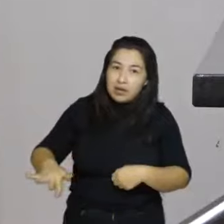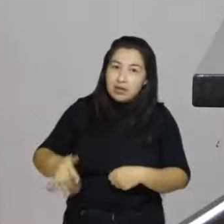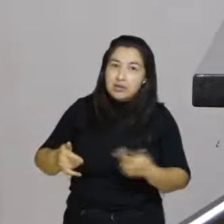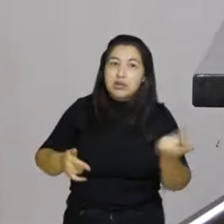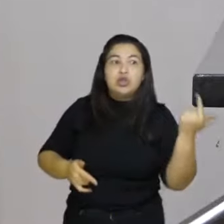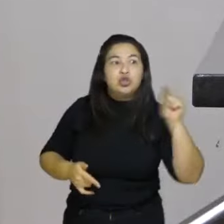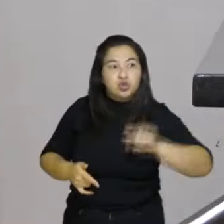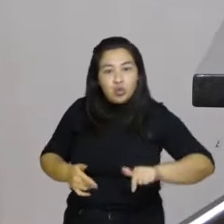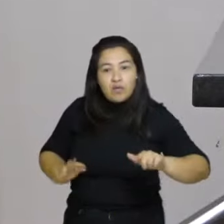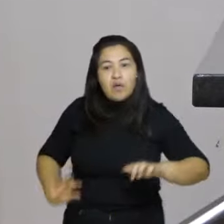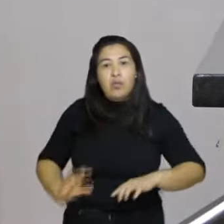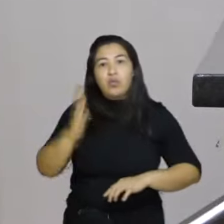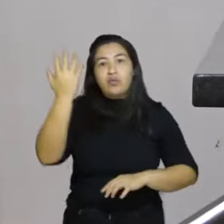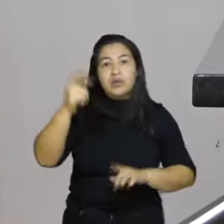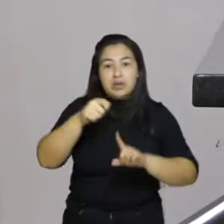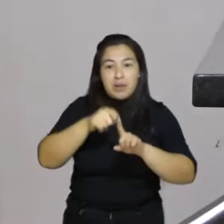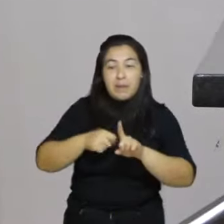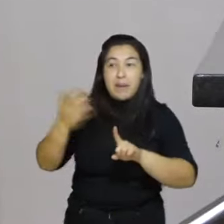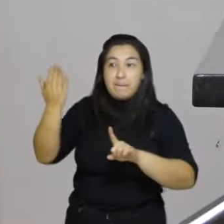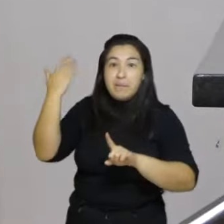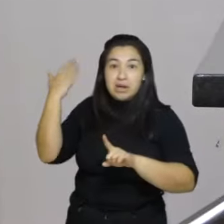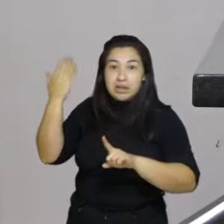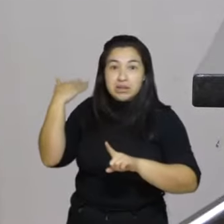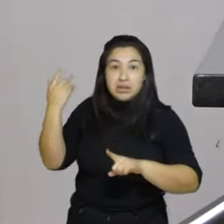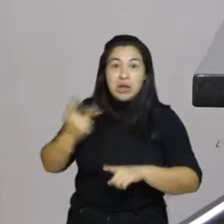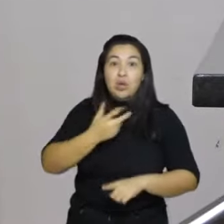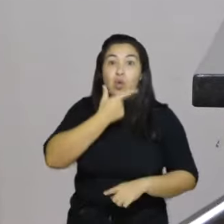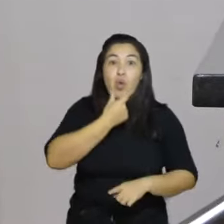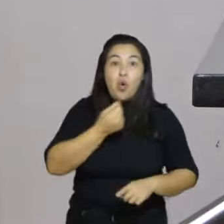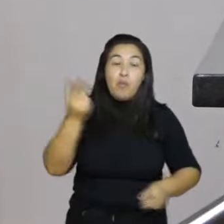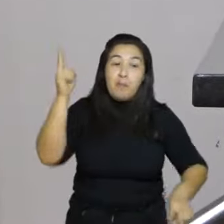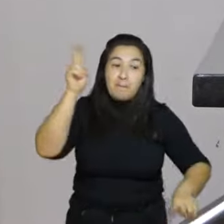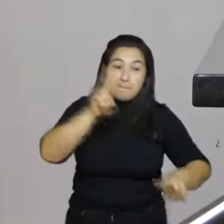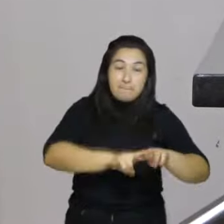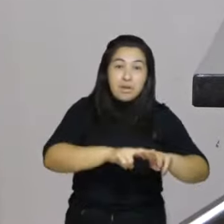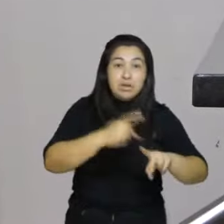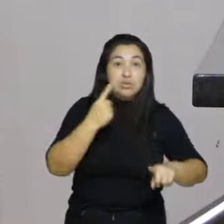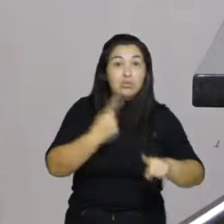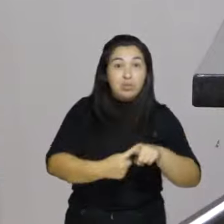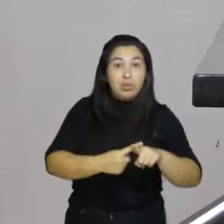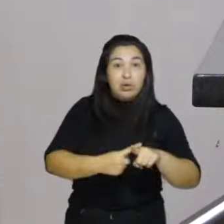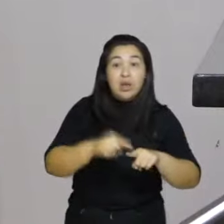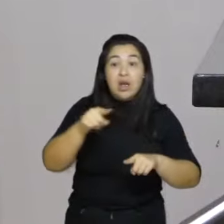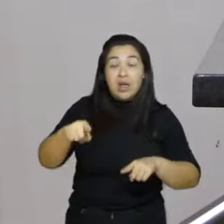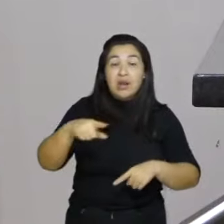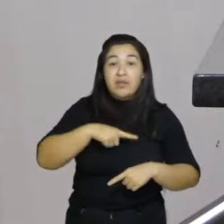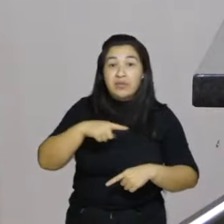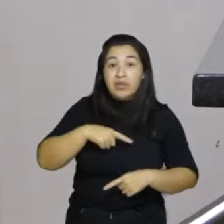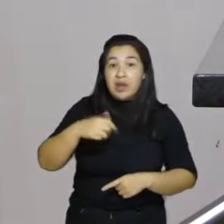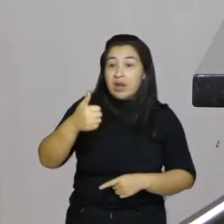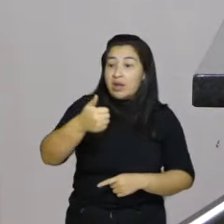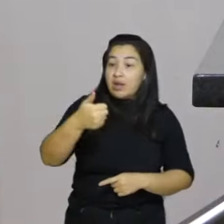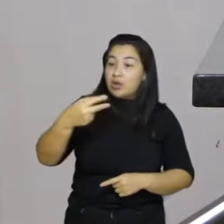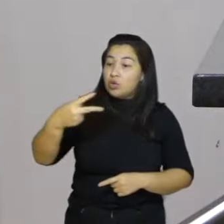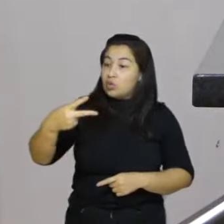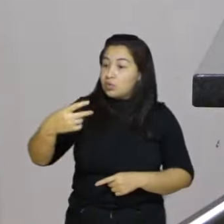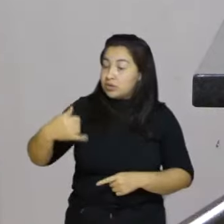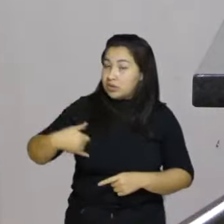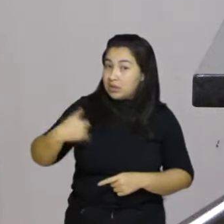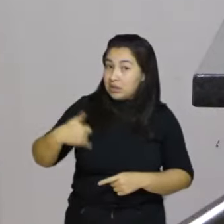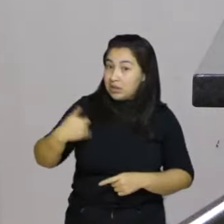cidade no mês passado mais um homem foi preso por levar uma menor de 12 anos para dentro da da casa dele